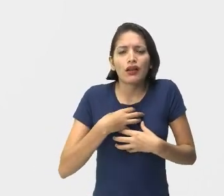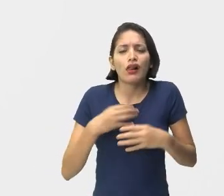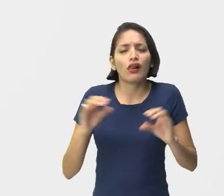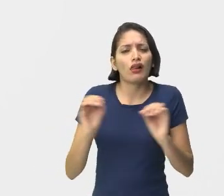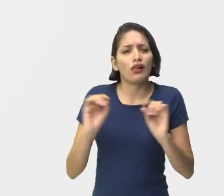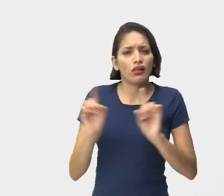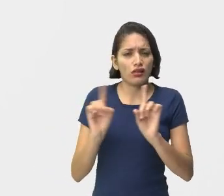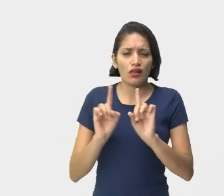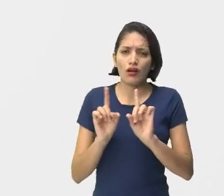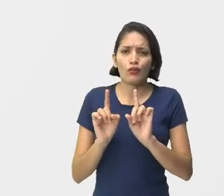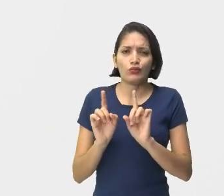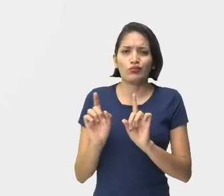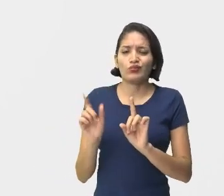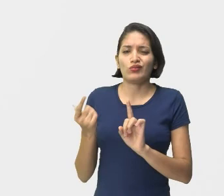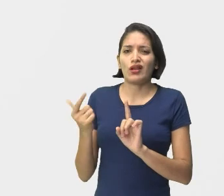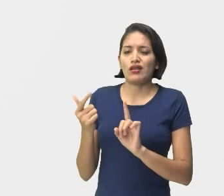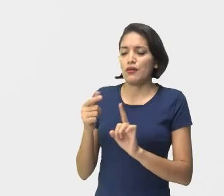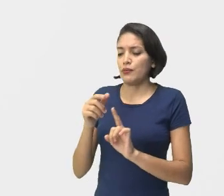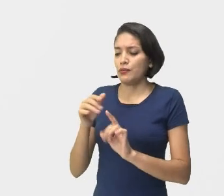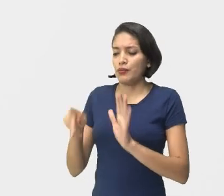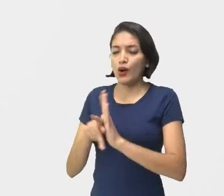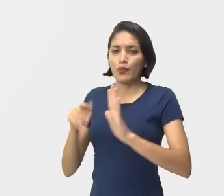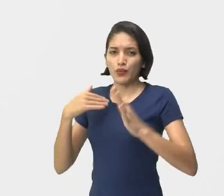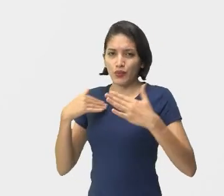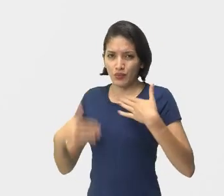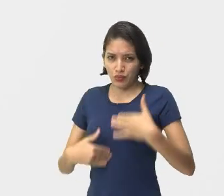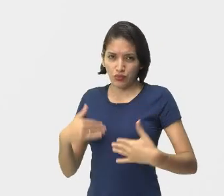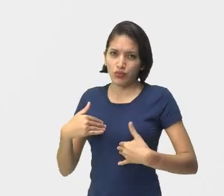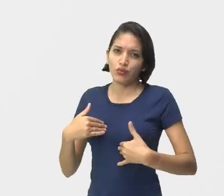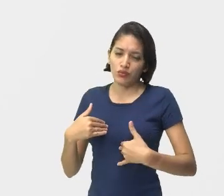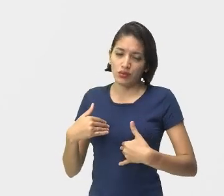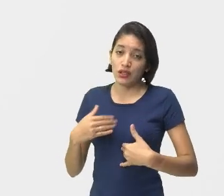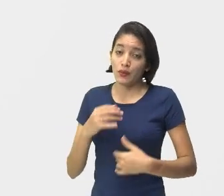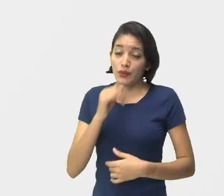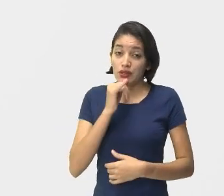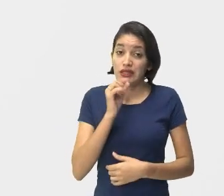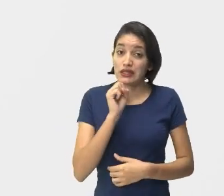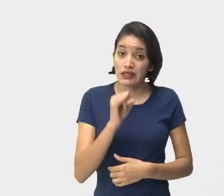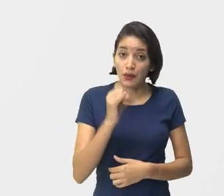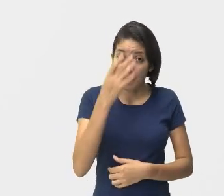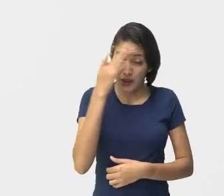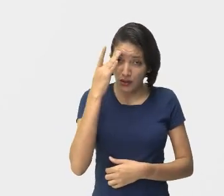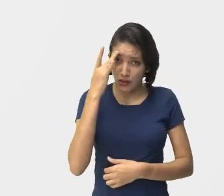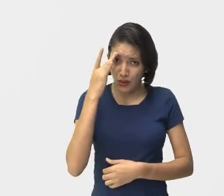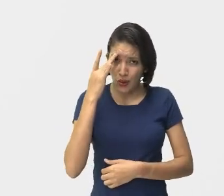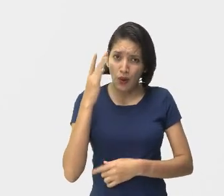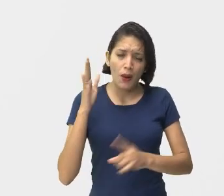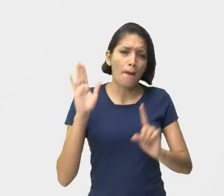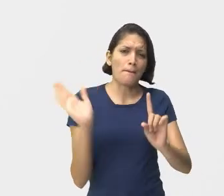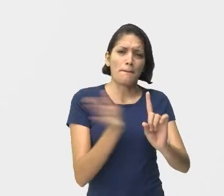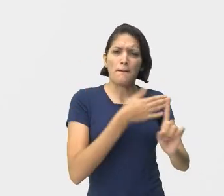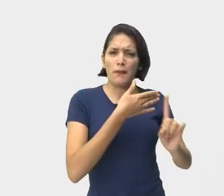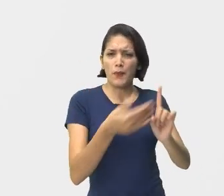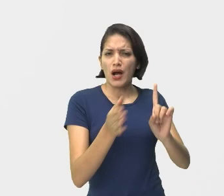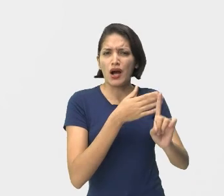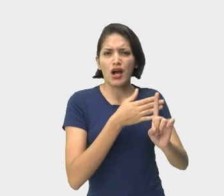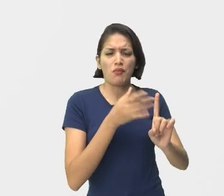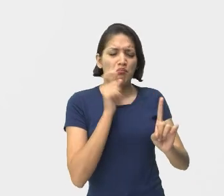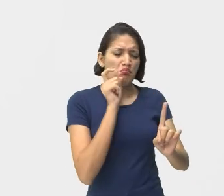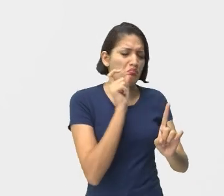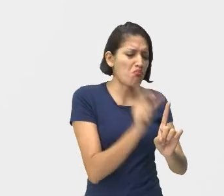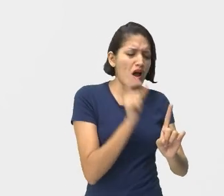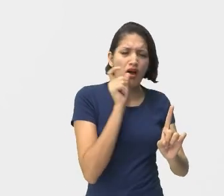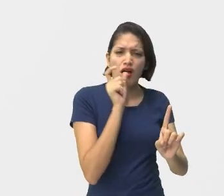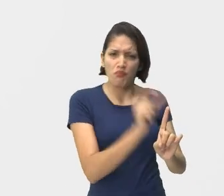agora, não tem nada a ver com a questão física. Se alguém bate em você, se alguém